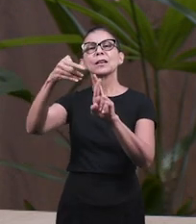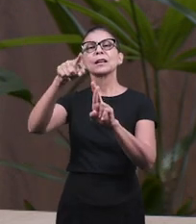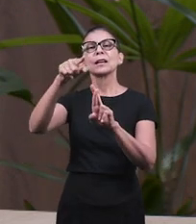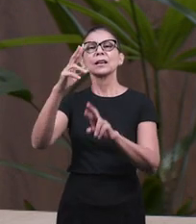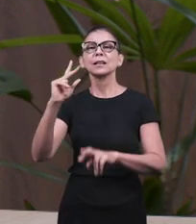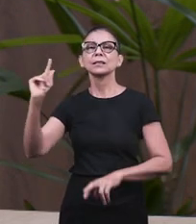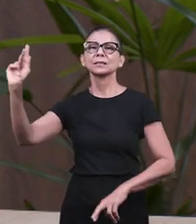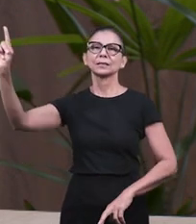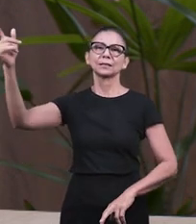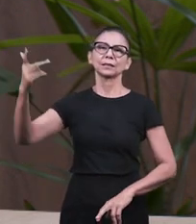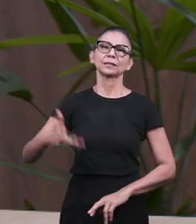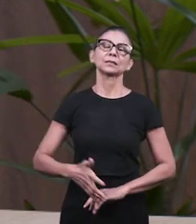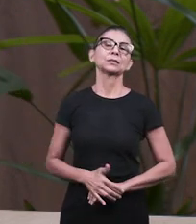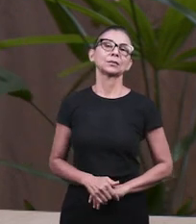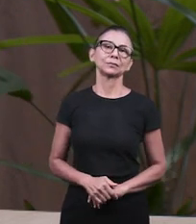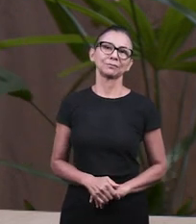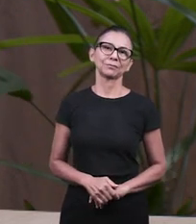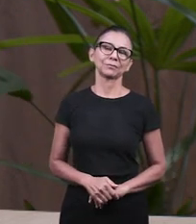A eternidade.